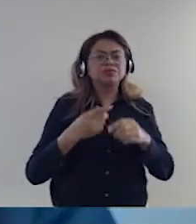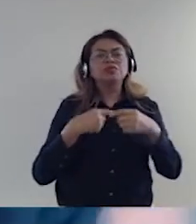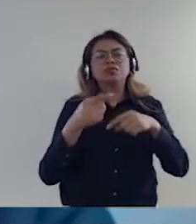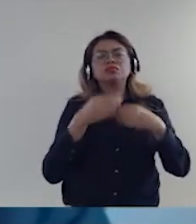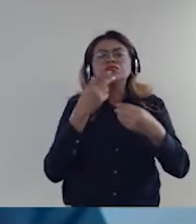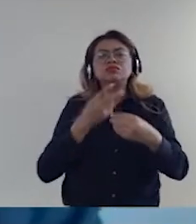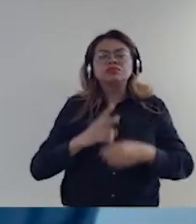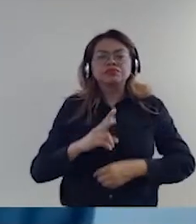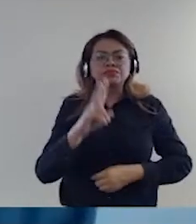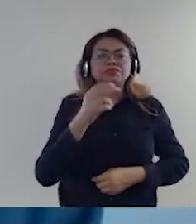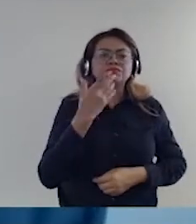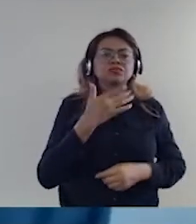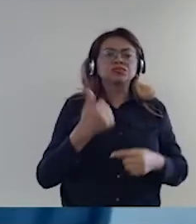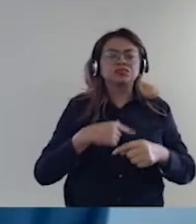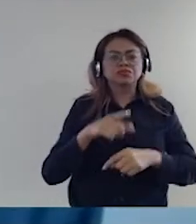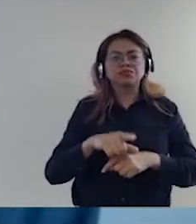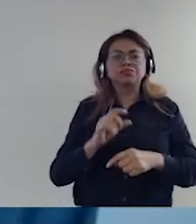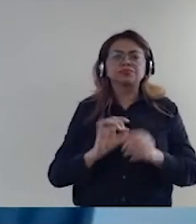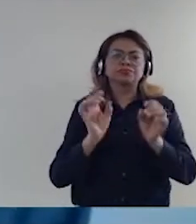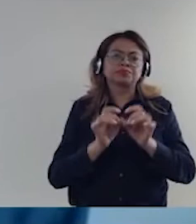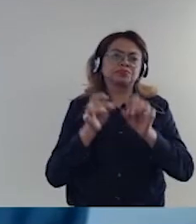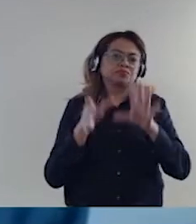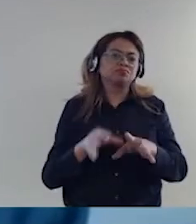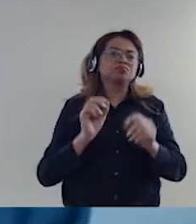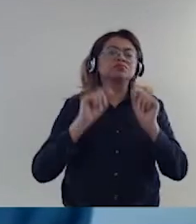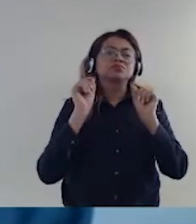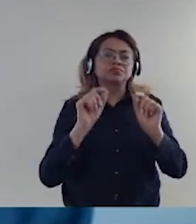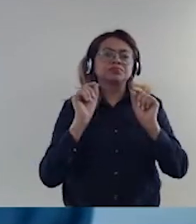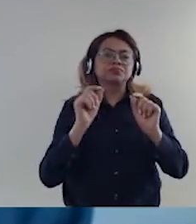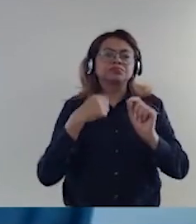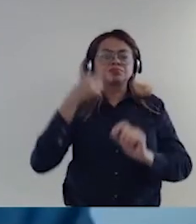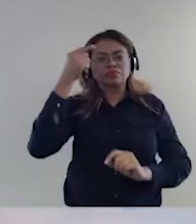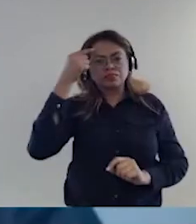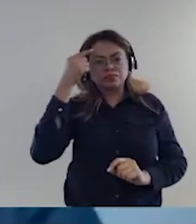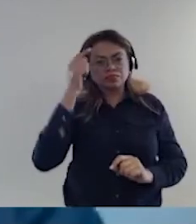continuem admitindo a hipótese de